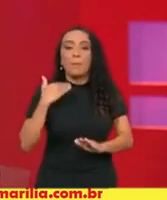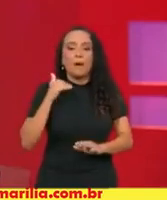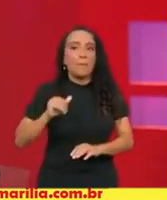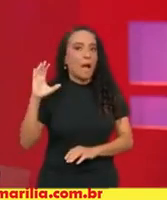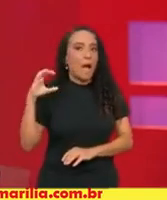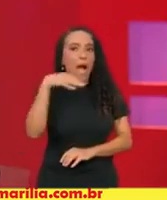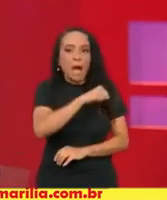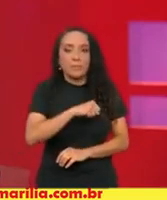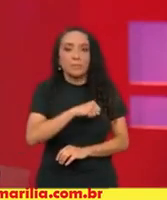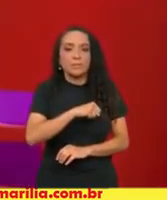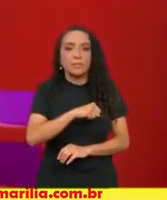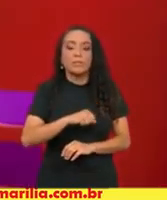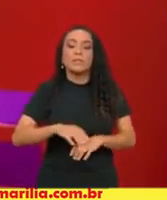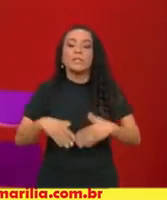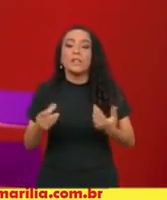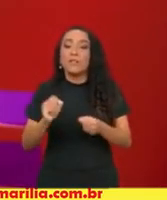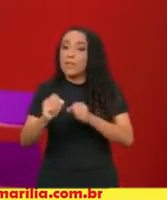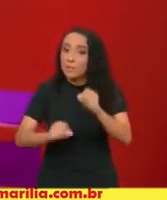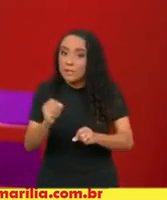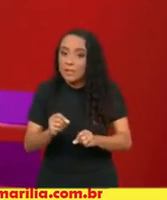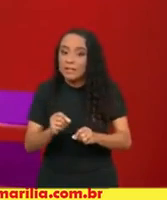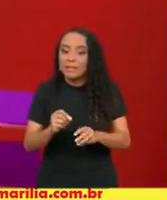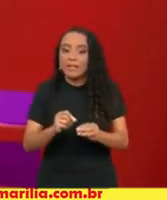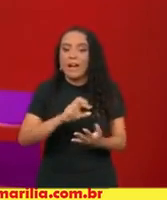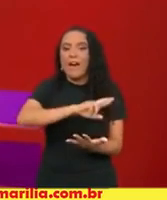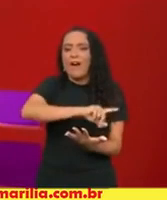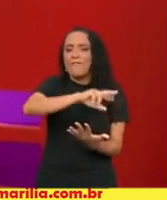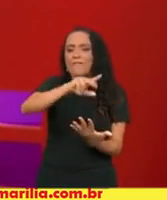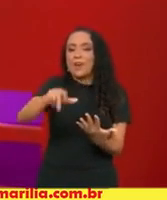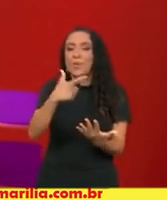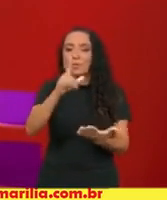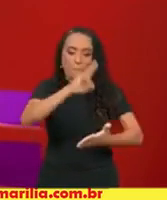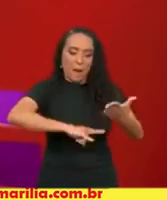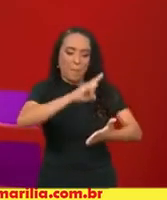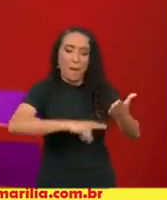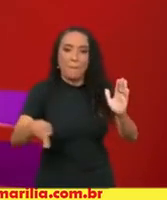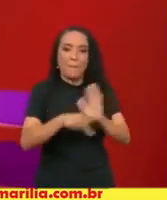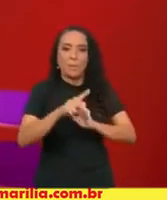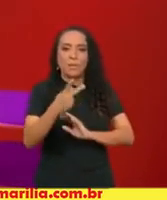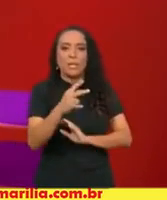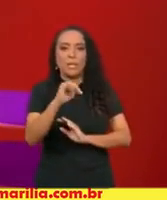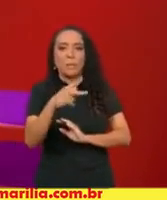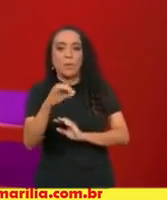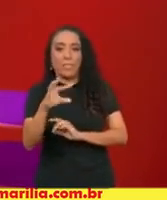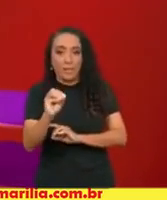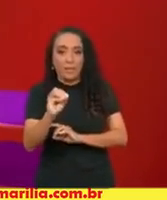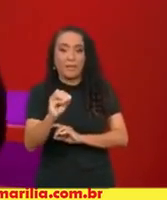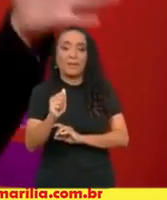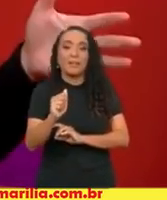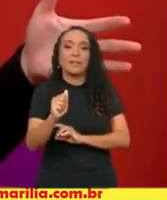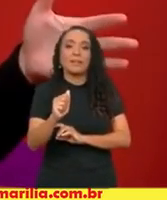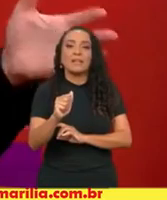reaver aquilo que emprestou mais rapidamente. O que é que faz? Emite uma série de outras letras hipotecárias, que são derivativos financeiros escorados